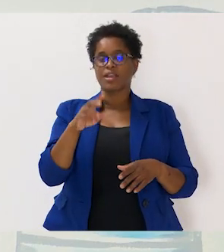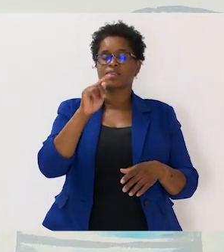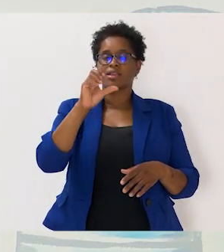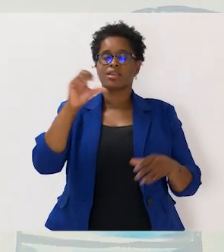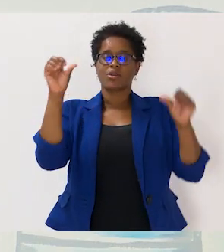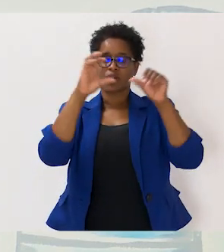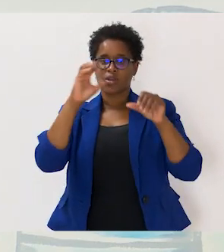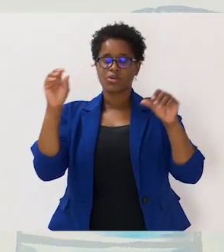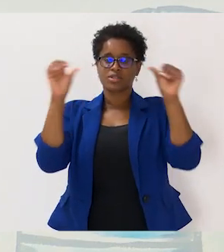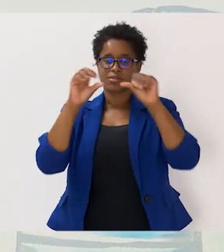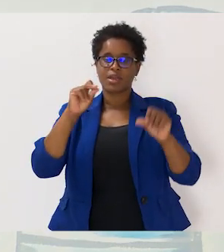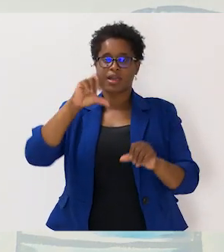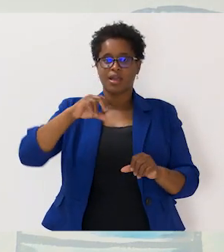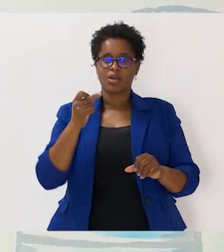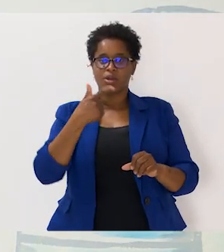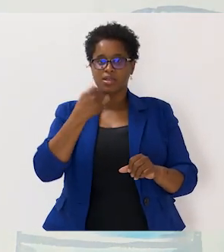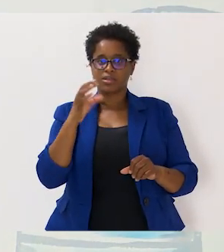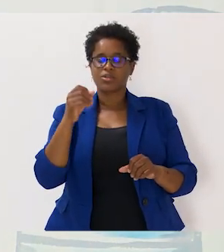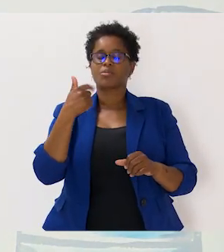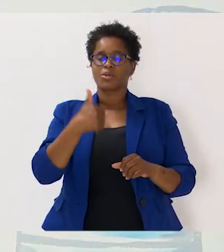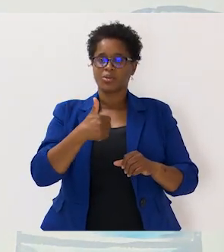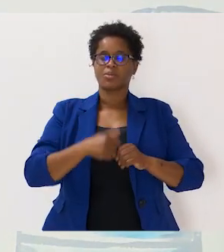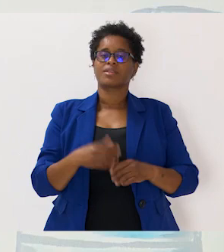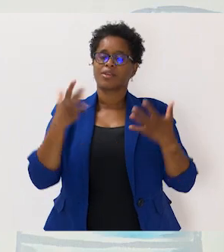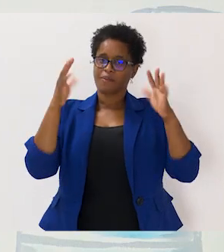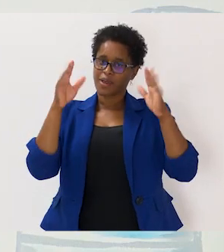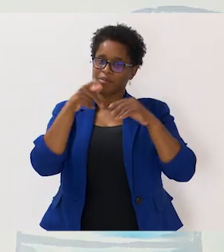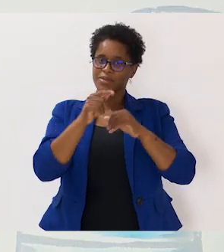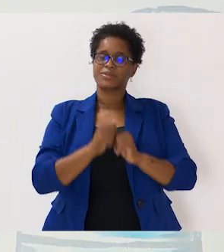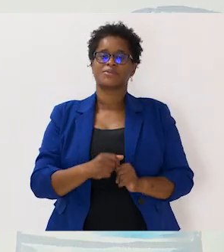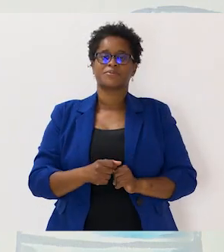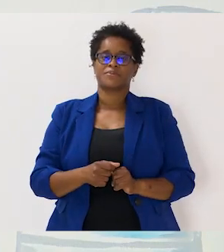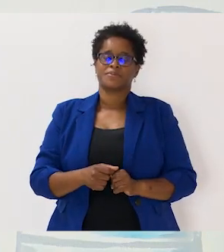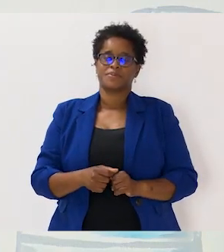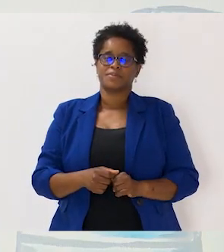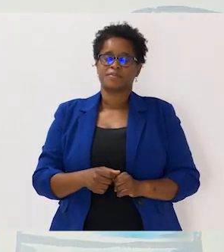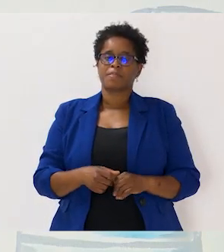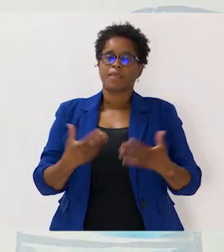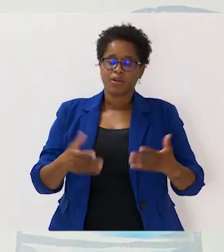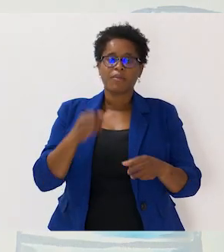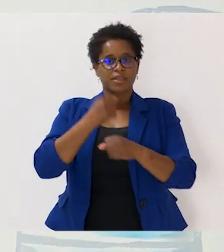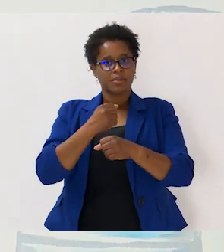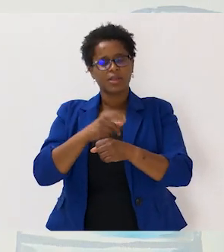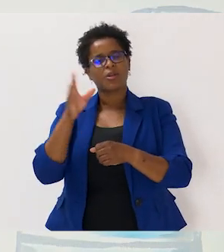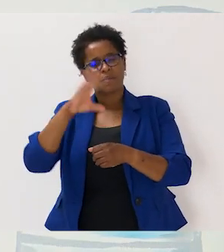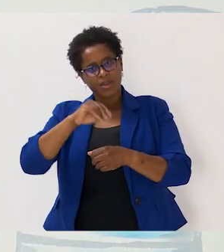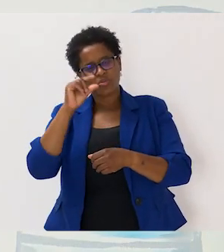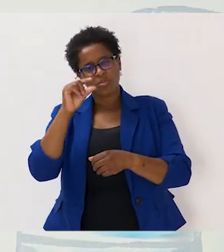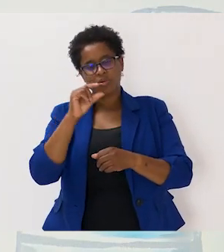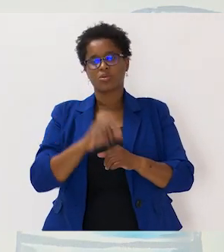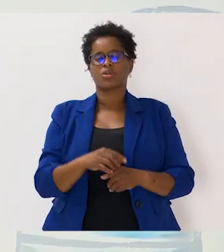ecossistema aquático. Muito bem, estão de parabéns. Para praticarem mais um